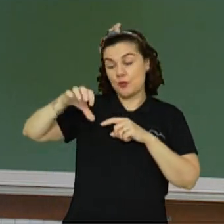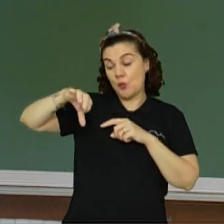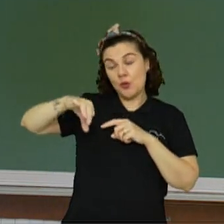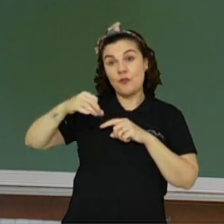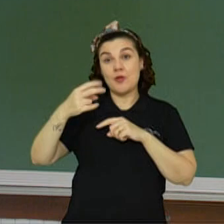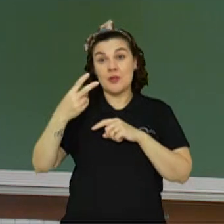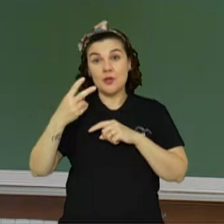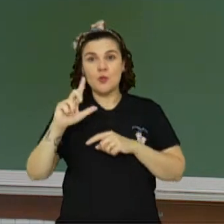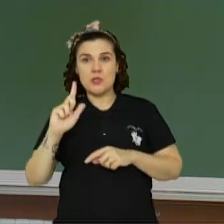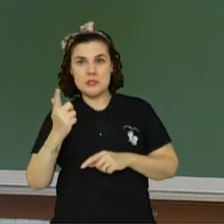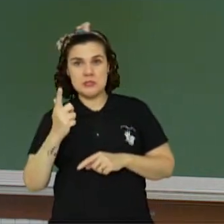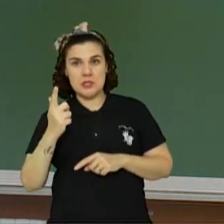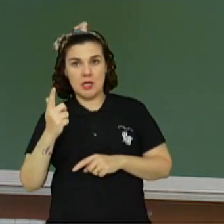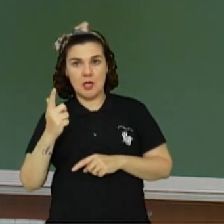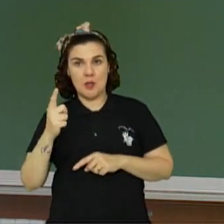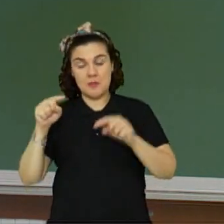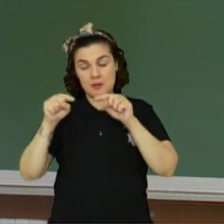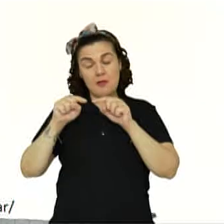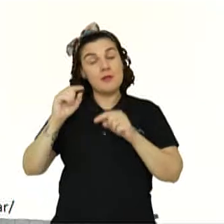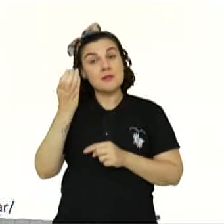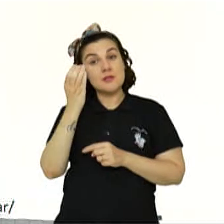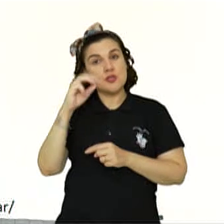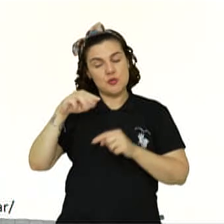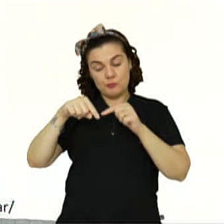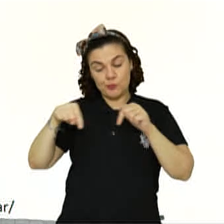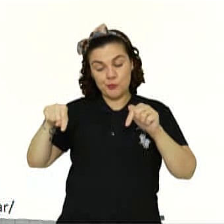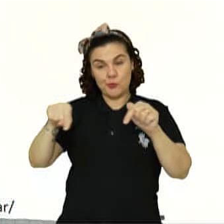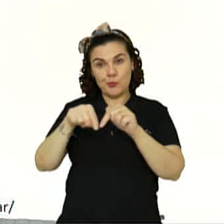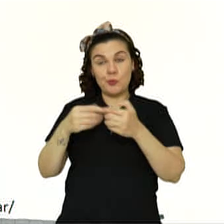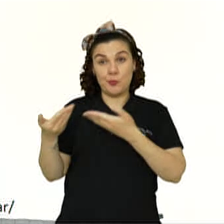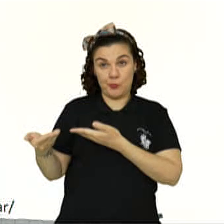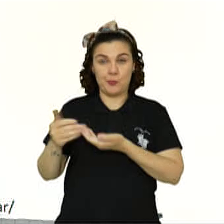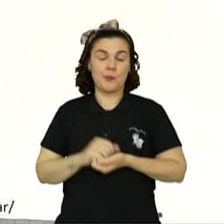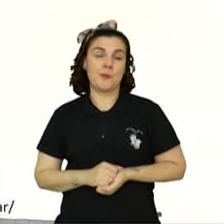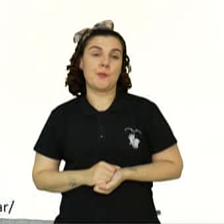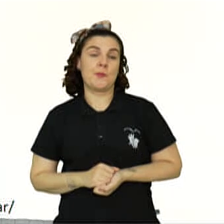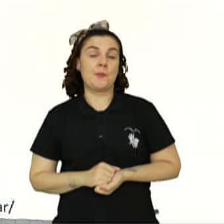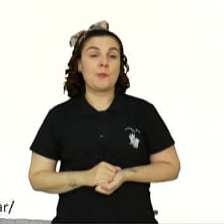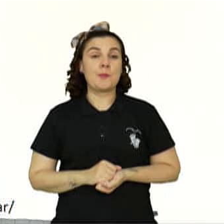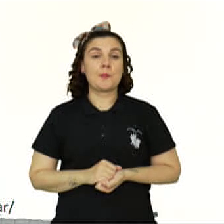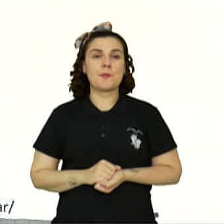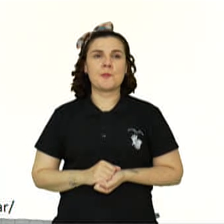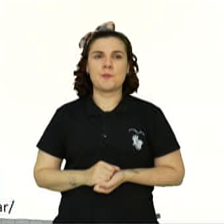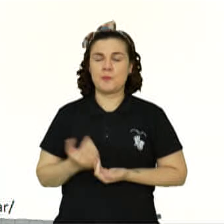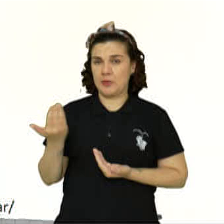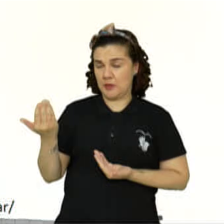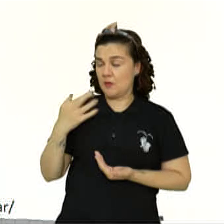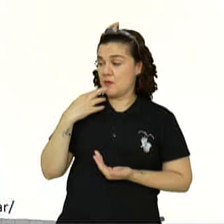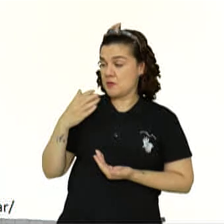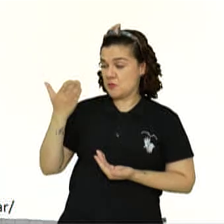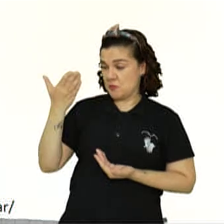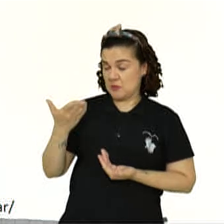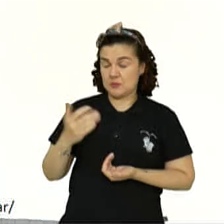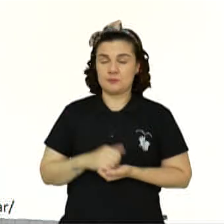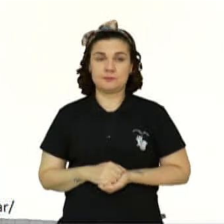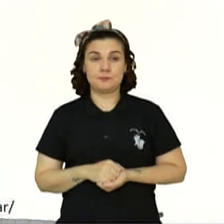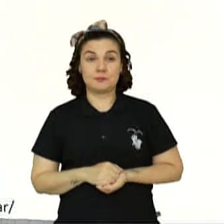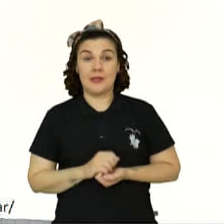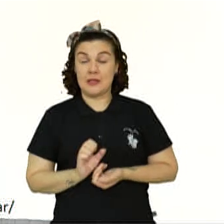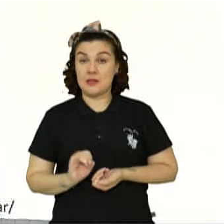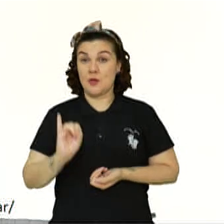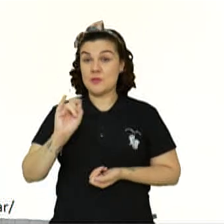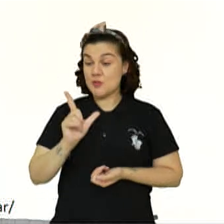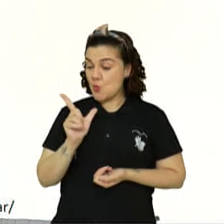0,92 gramas por centímetros cúbicos. Olha o resultado da nossa pergunta. Quando o